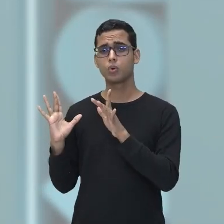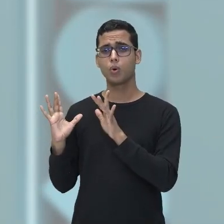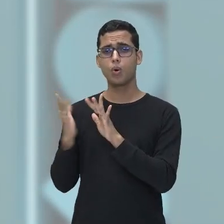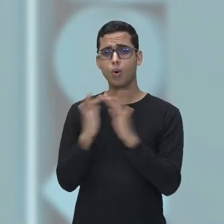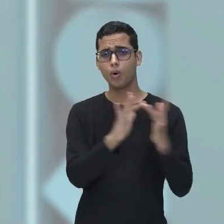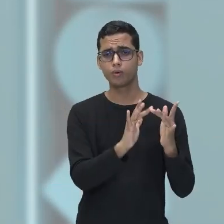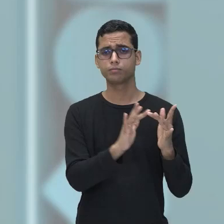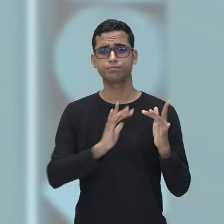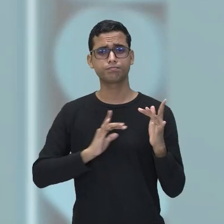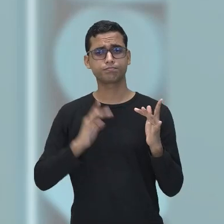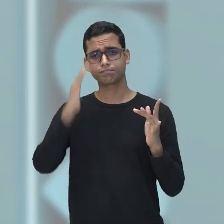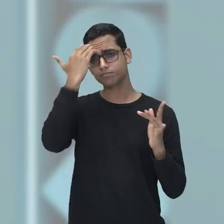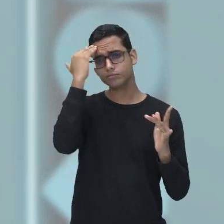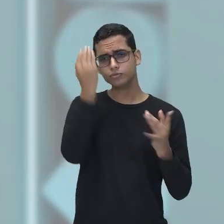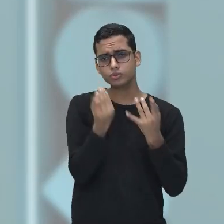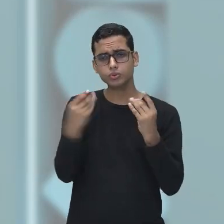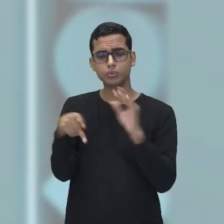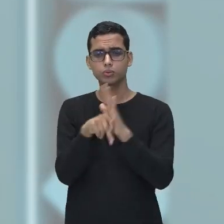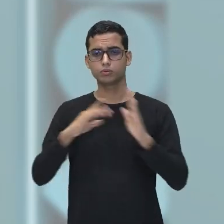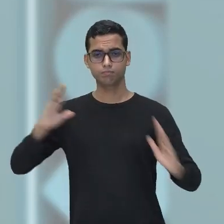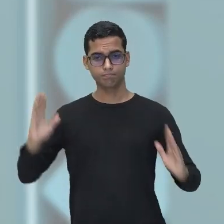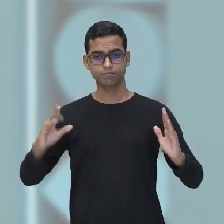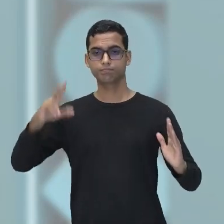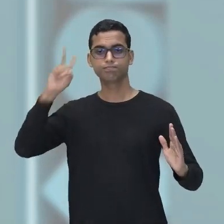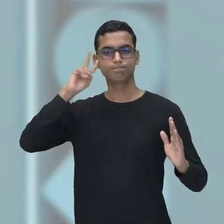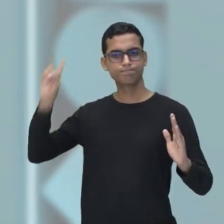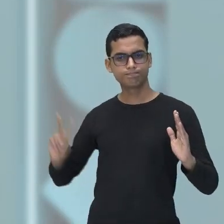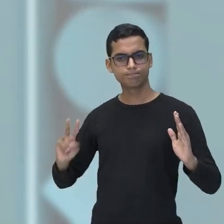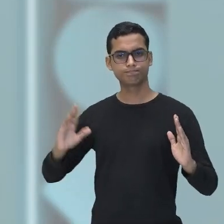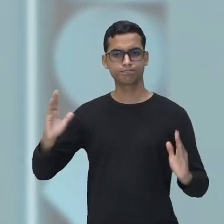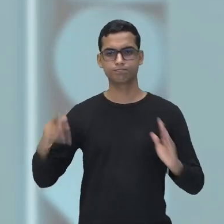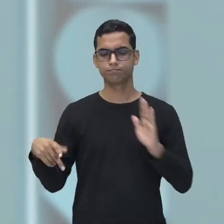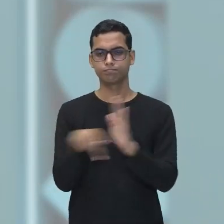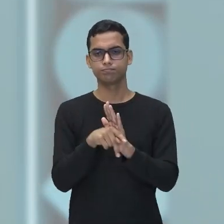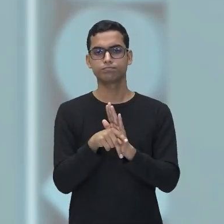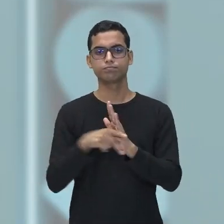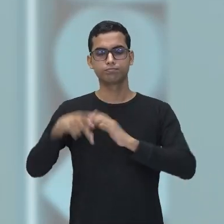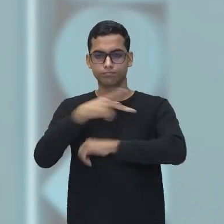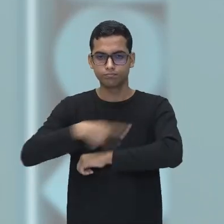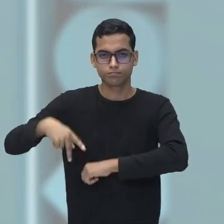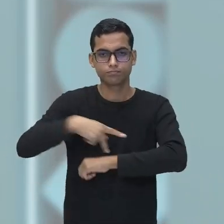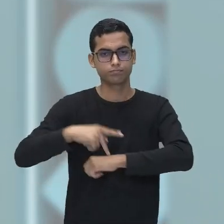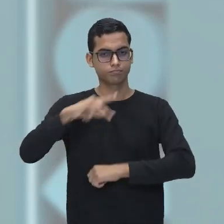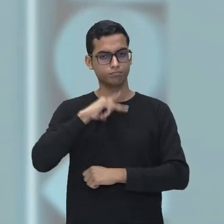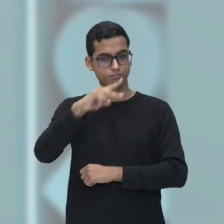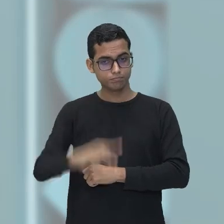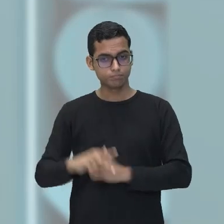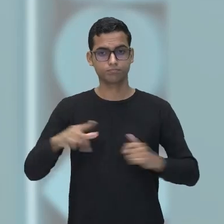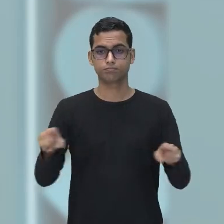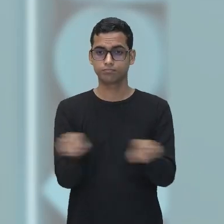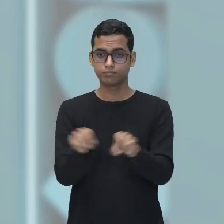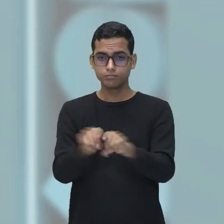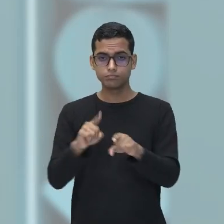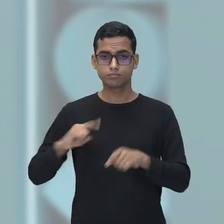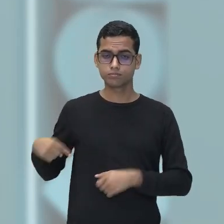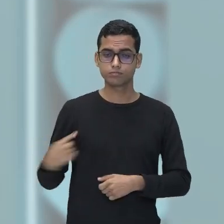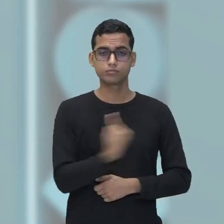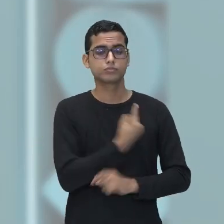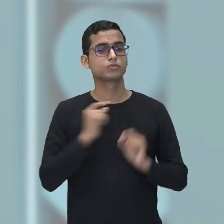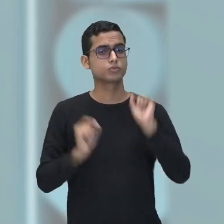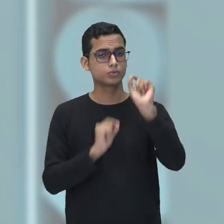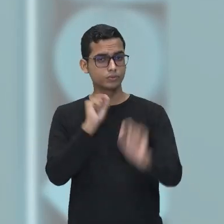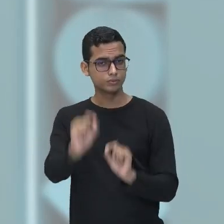entender o momento histórico atual de Portugal, né? Claro que nós vamos buscar